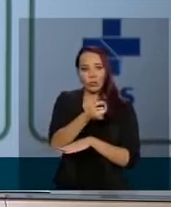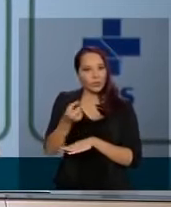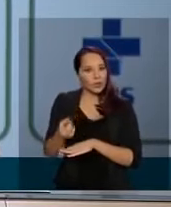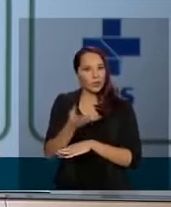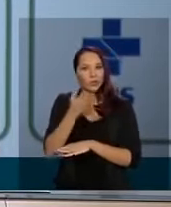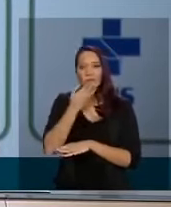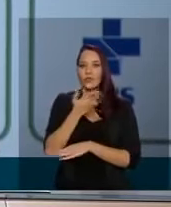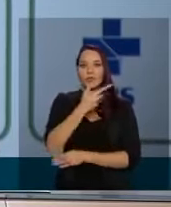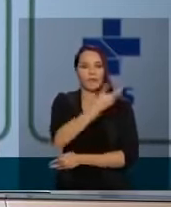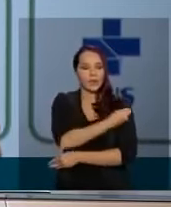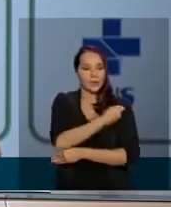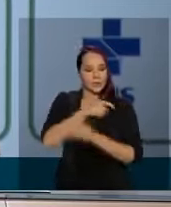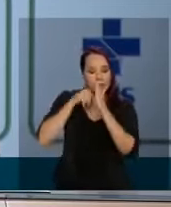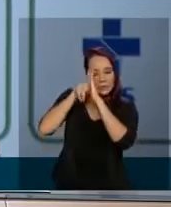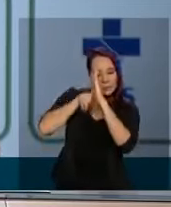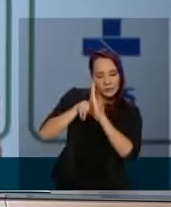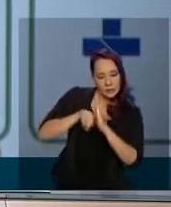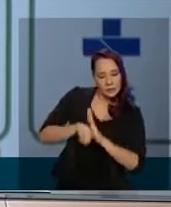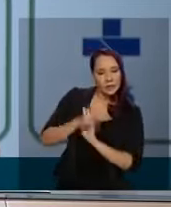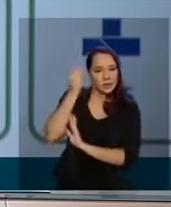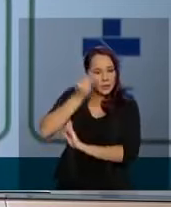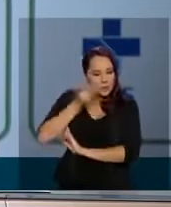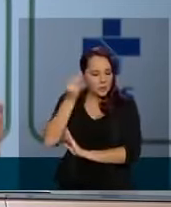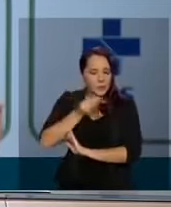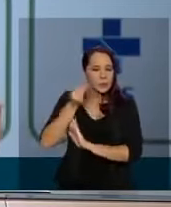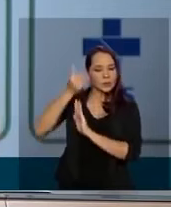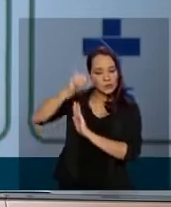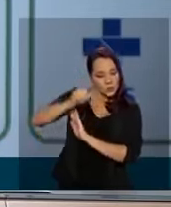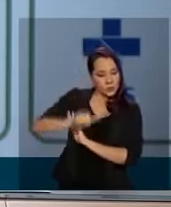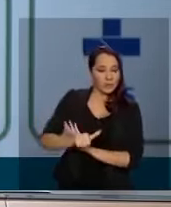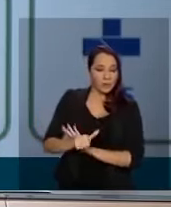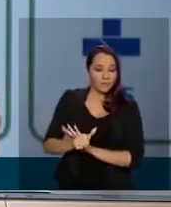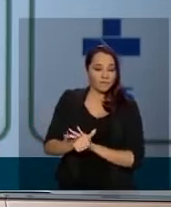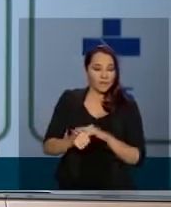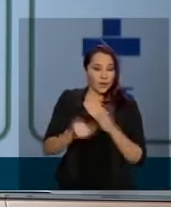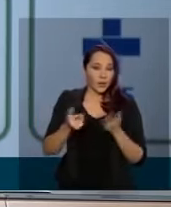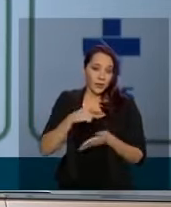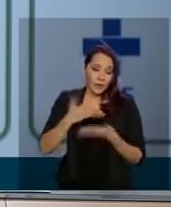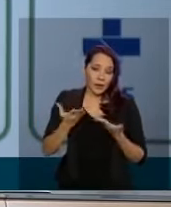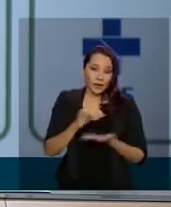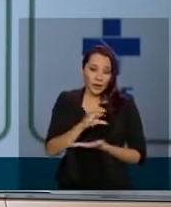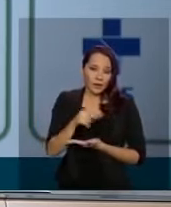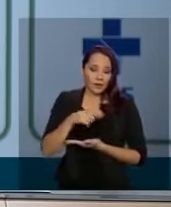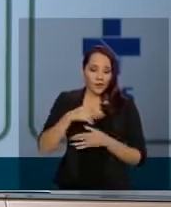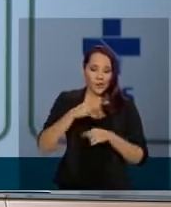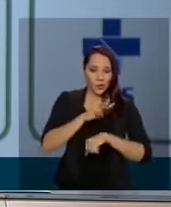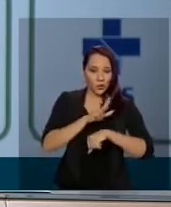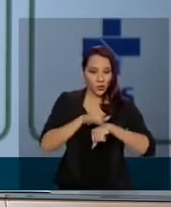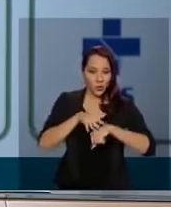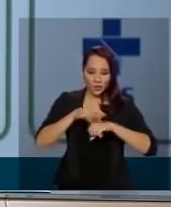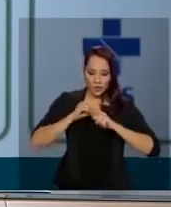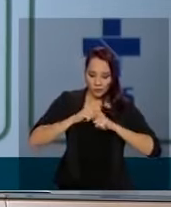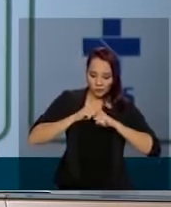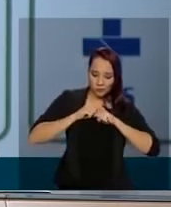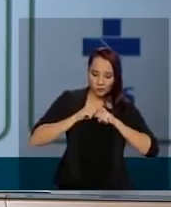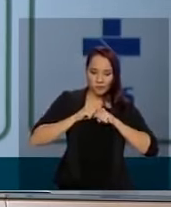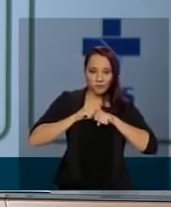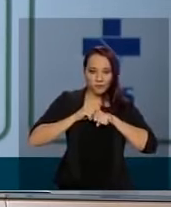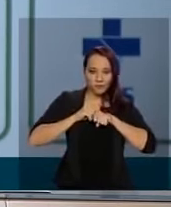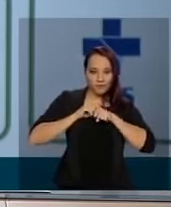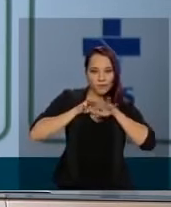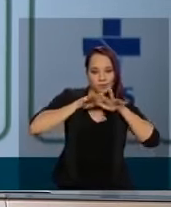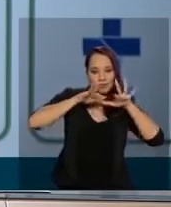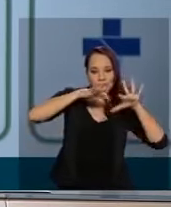vacinas sendo testadas e avaliadas. Pelo óbvio, nós temos uma doença que atinge o mundo, né, a